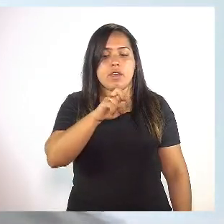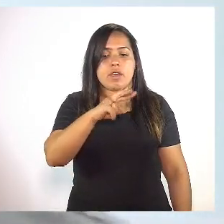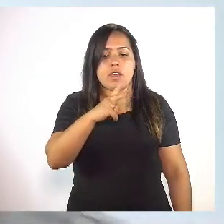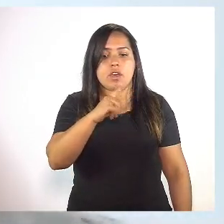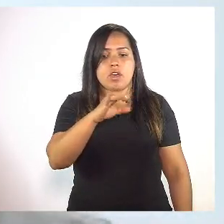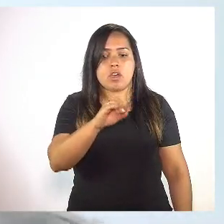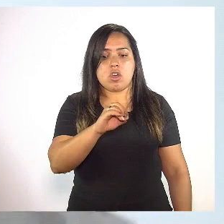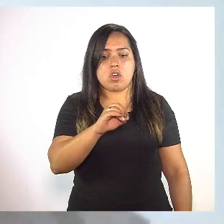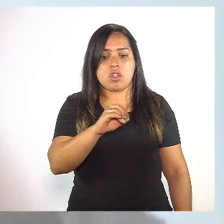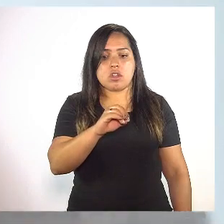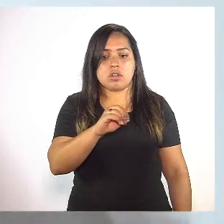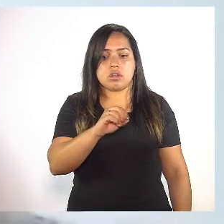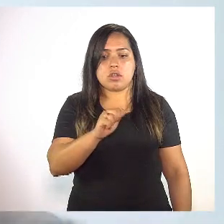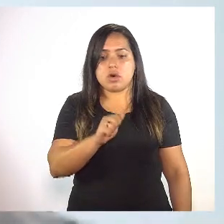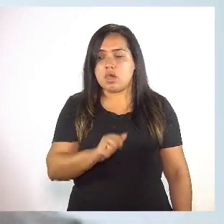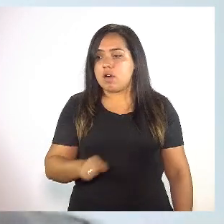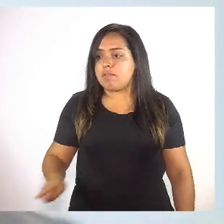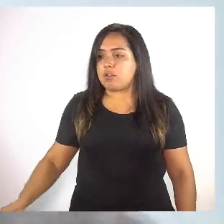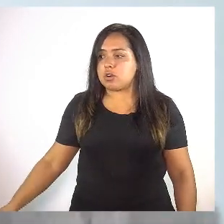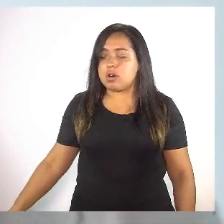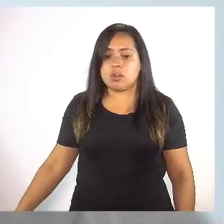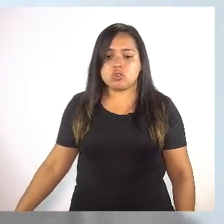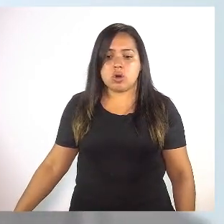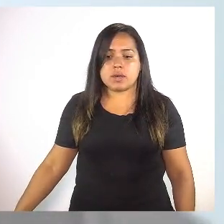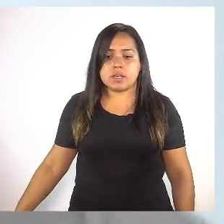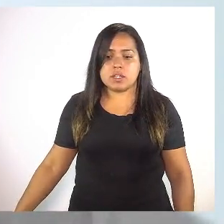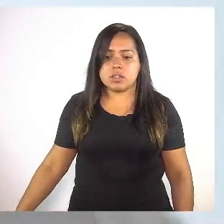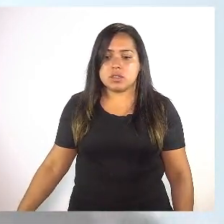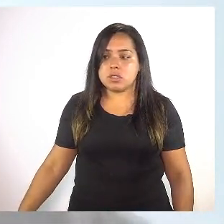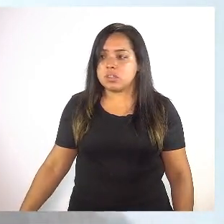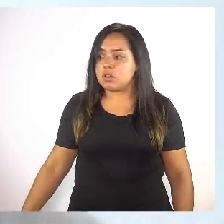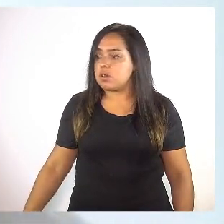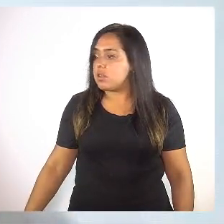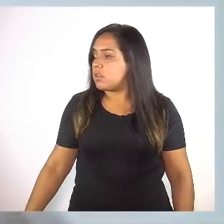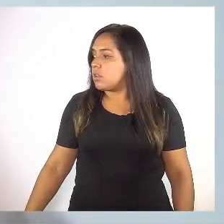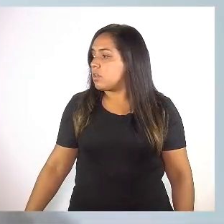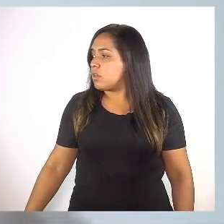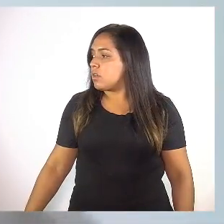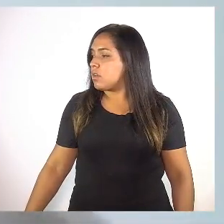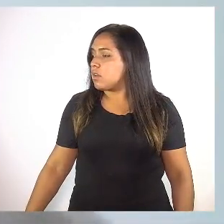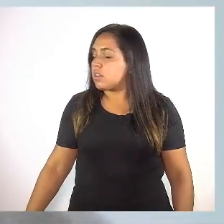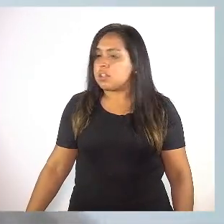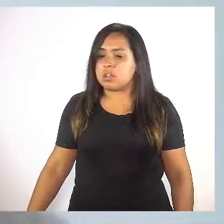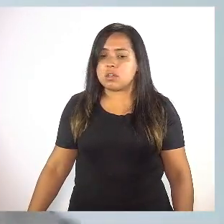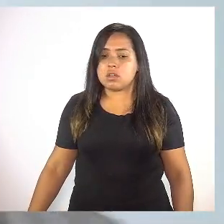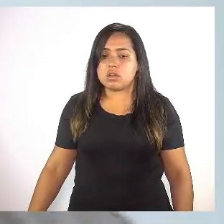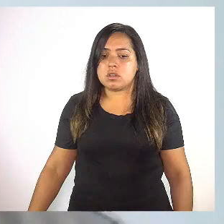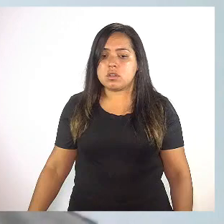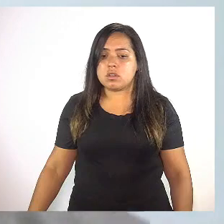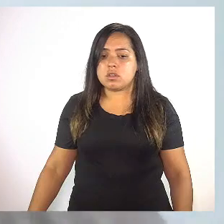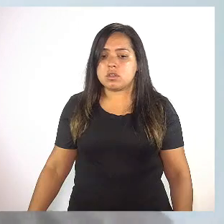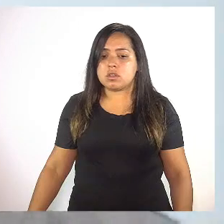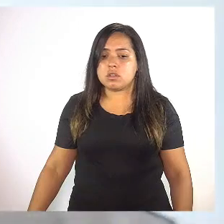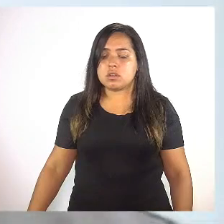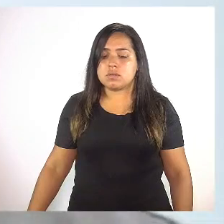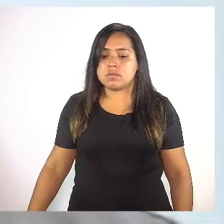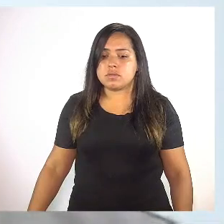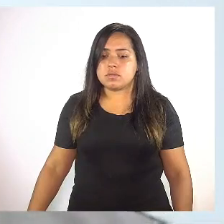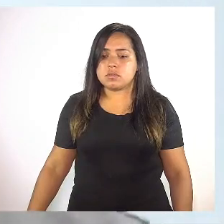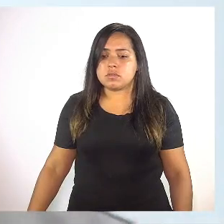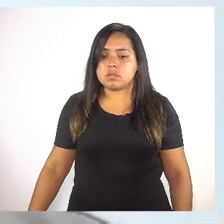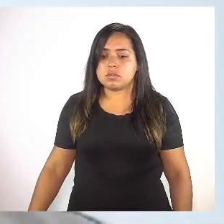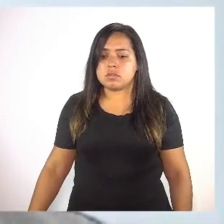na verdade, assim, é impossível dissociar, né, dissociar a falta do cumprimento percentual